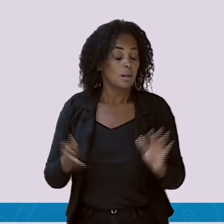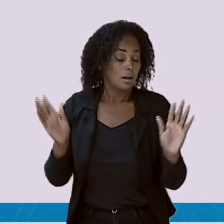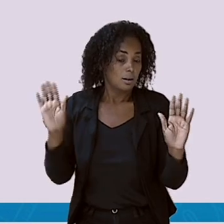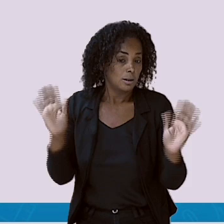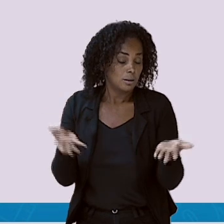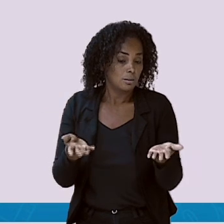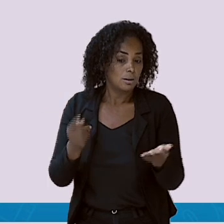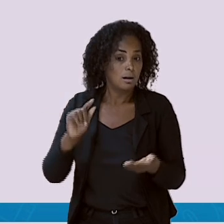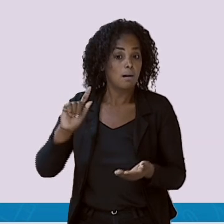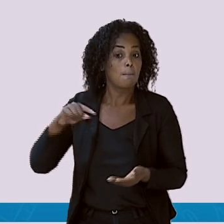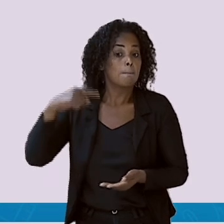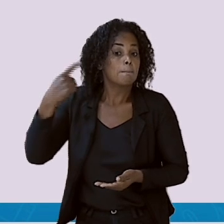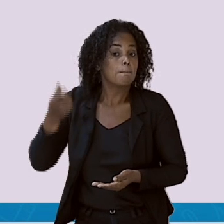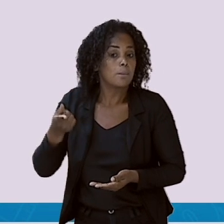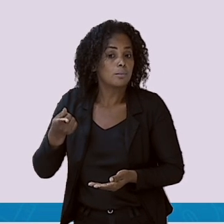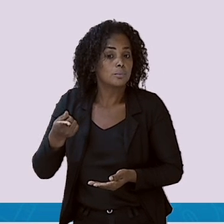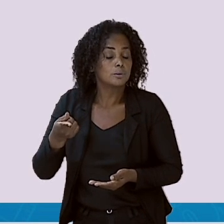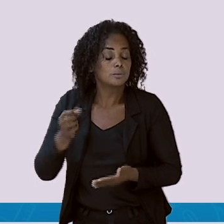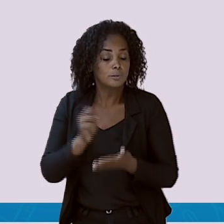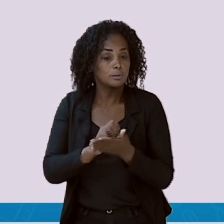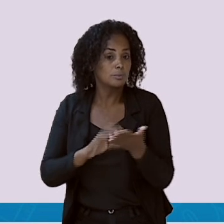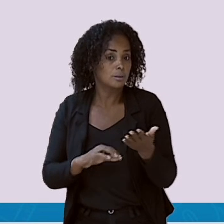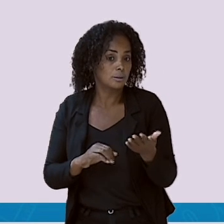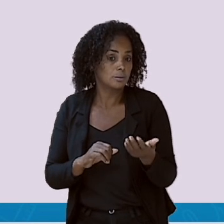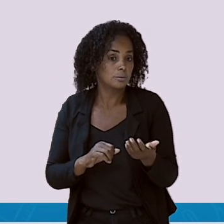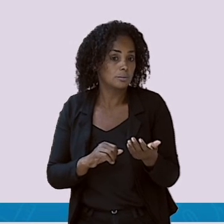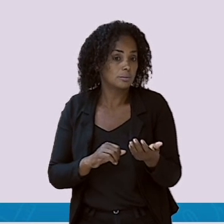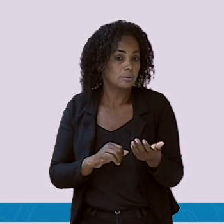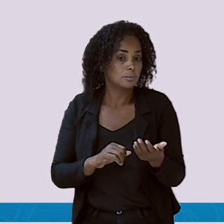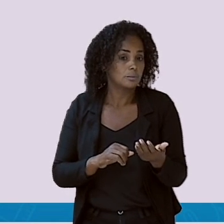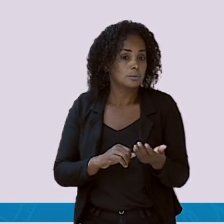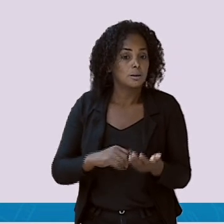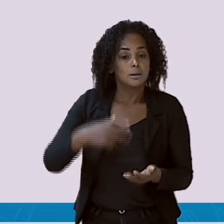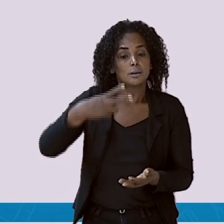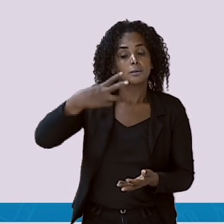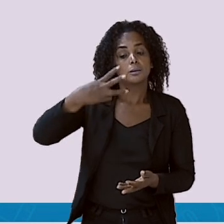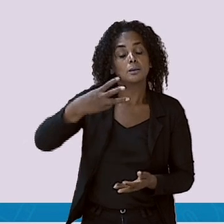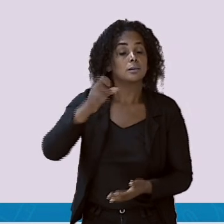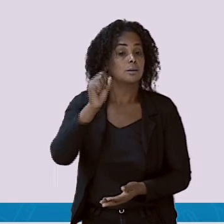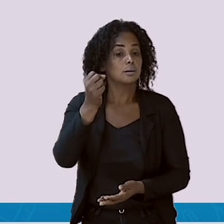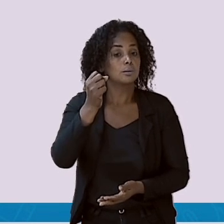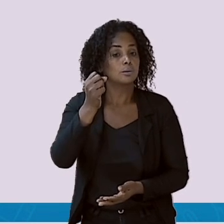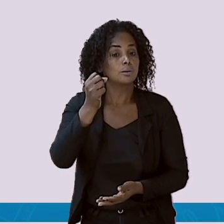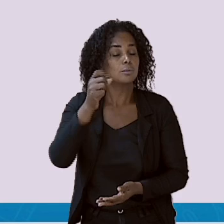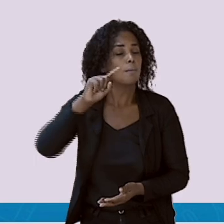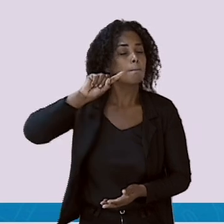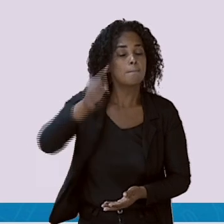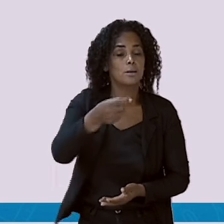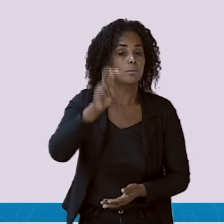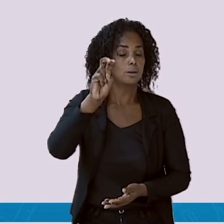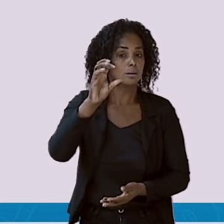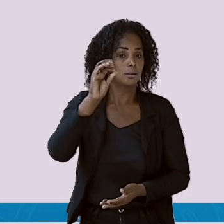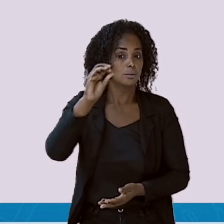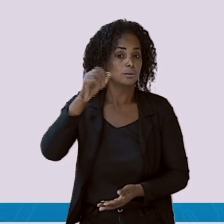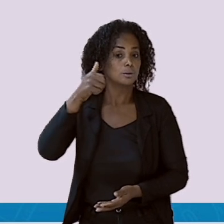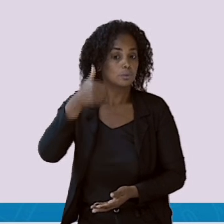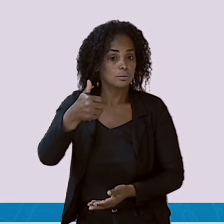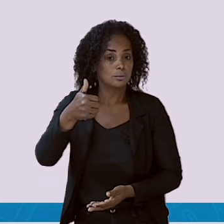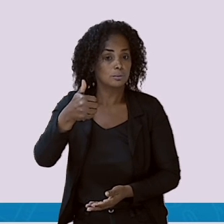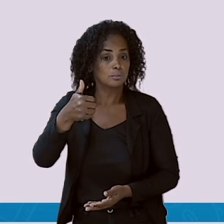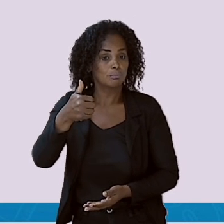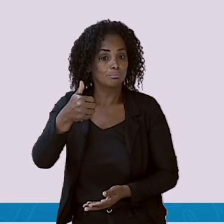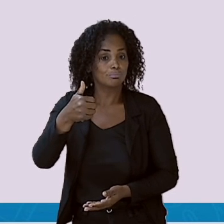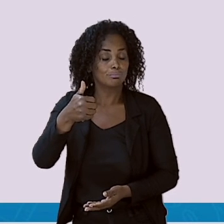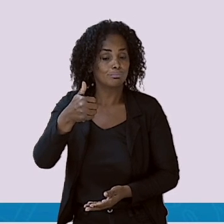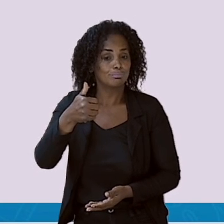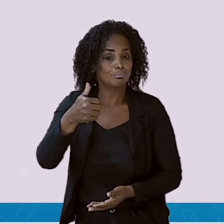Agora o próximo aqui, ó, 38.501. Na minha dezena, aqui, eu vou analisar o zero